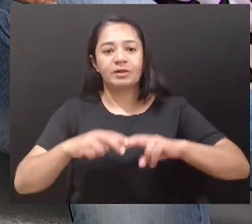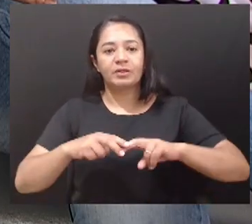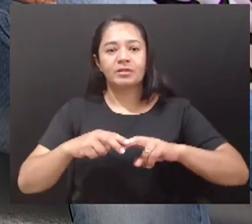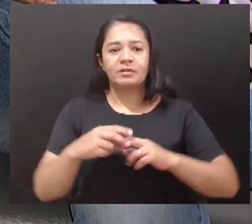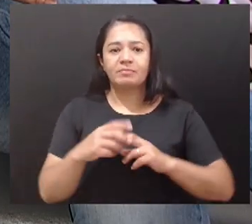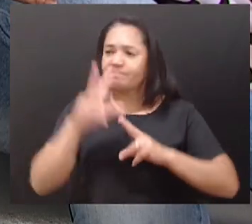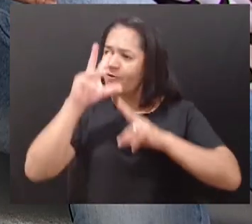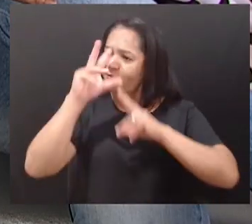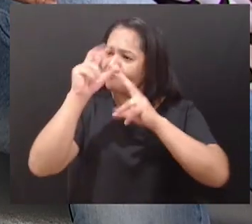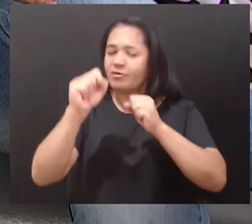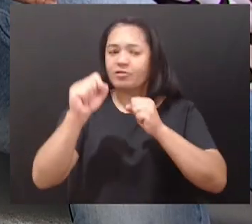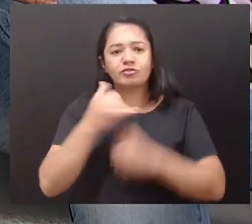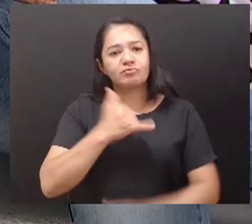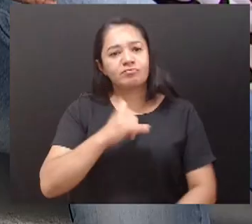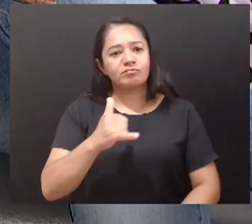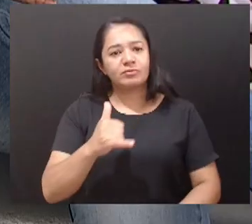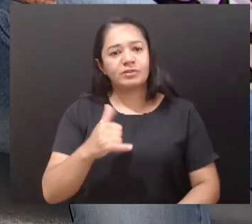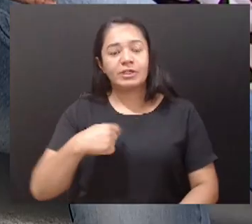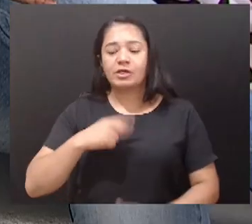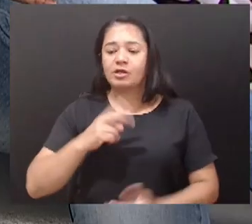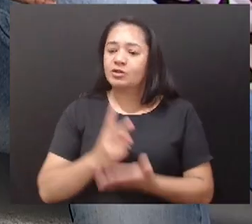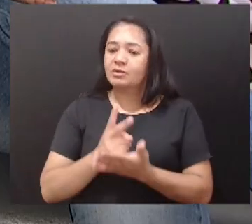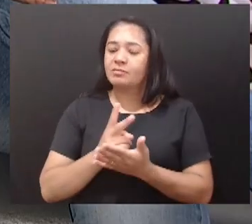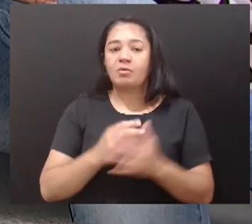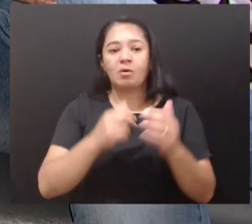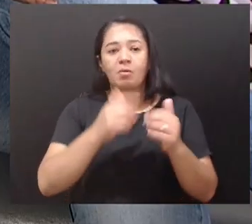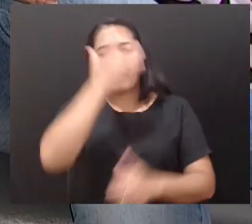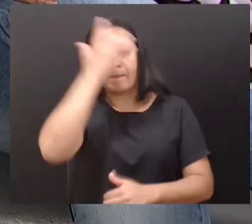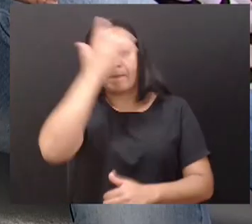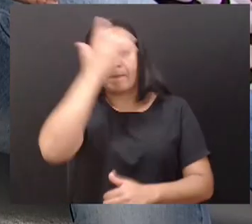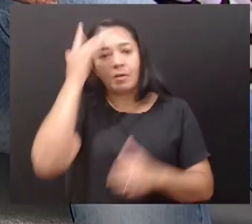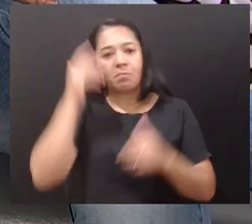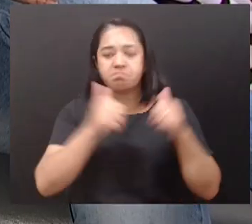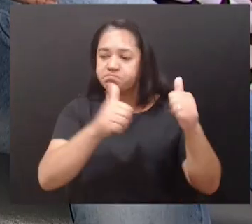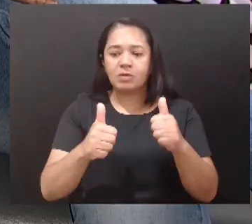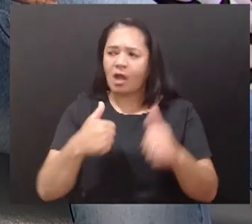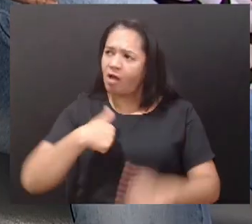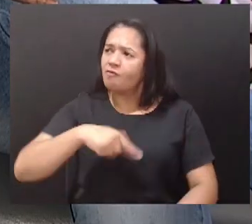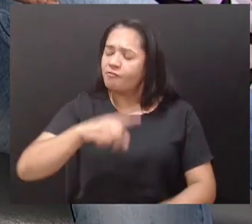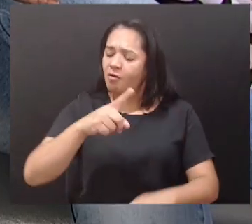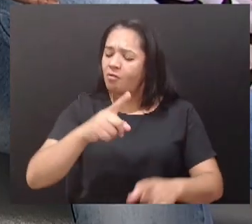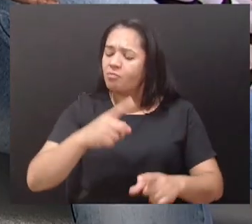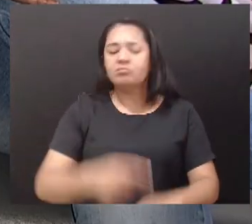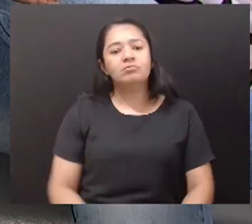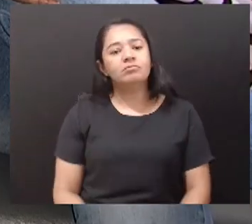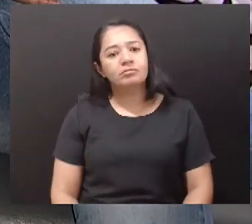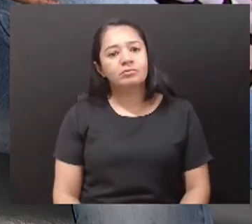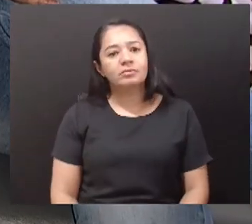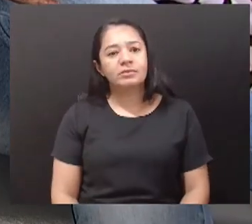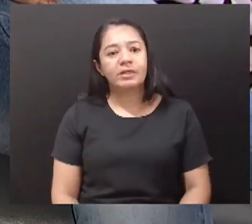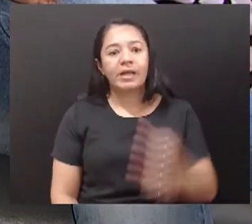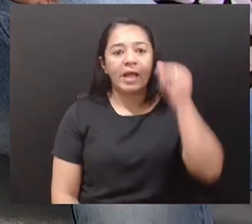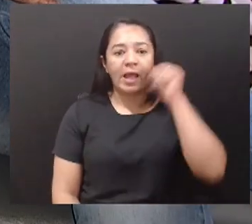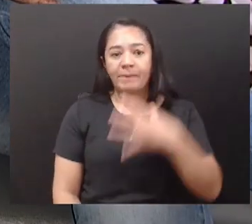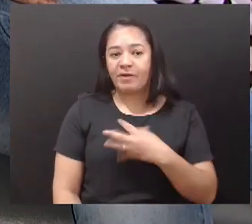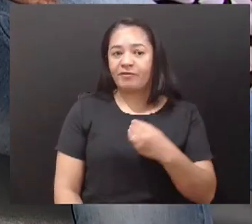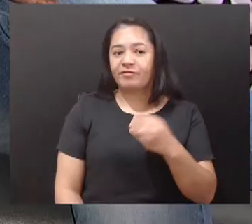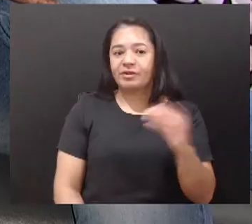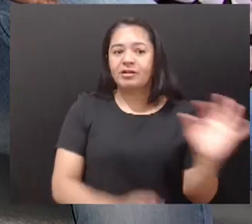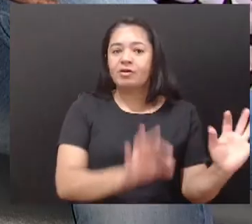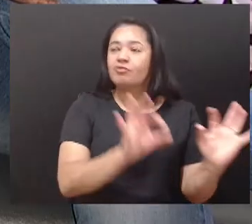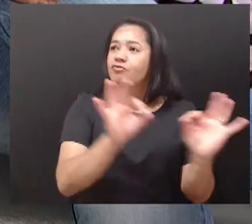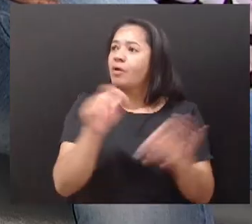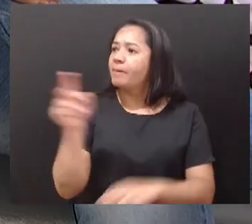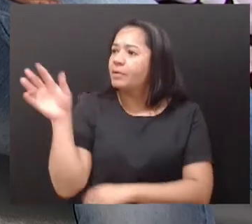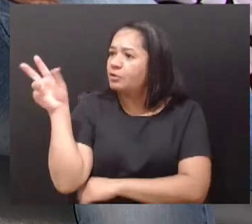E como eu sempre fui uma pessoa muito positiva, eu falei assim, não tem por que não ir. Onde que as minhas filhas passando aqui na frente viram uma faixa